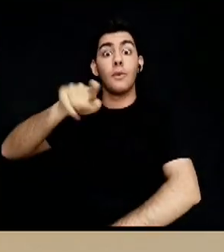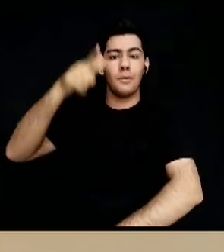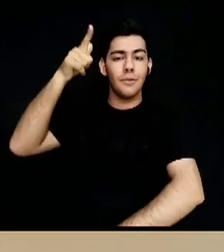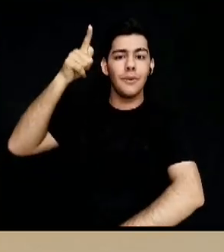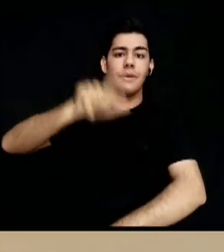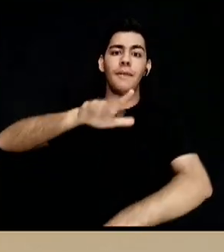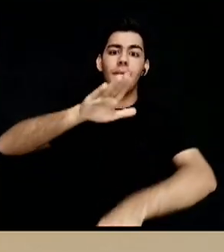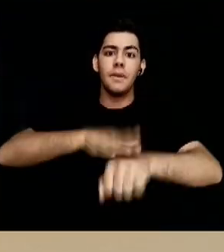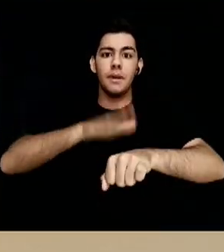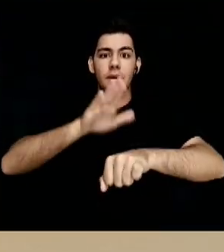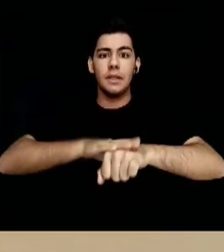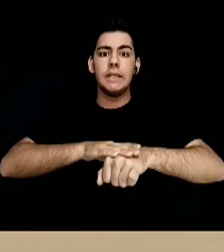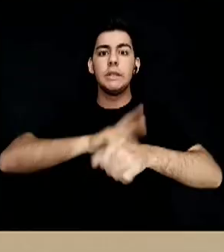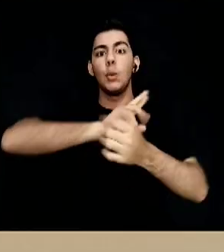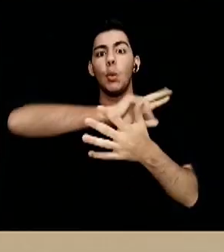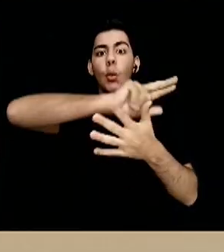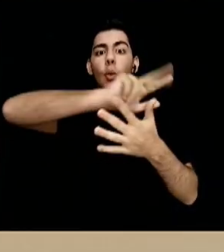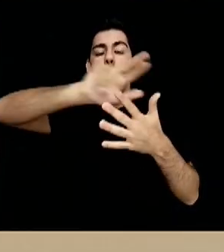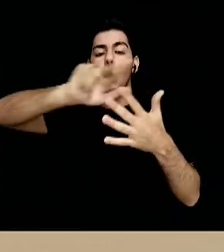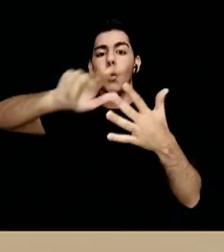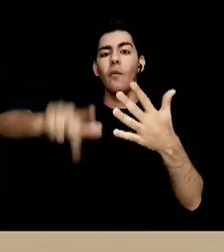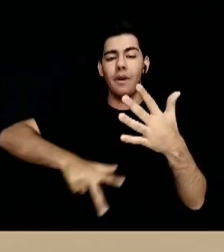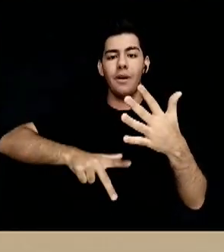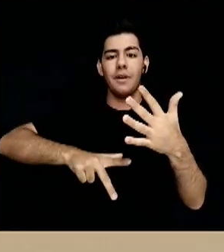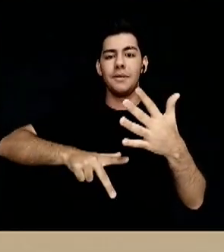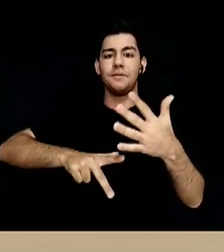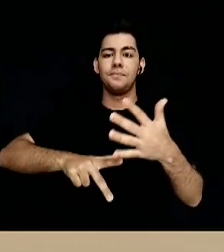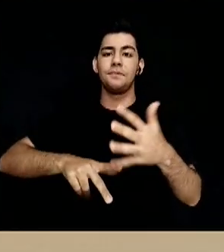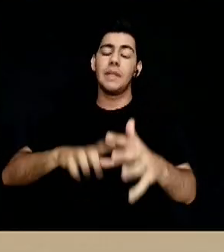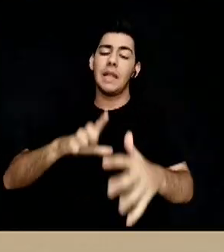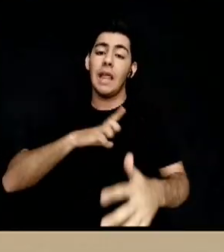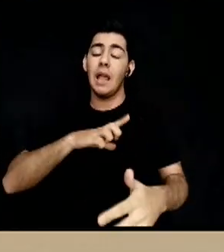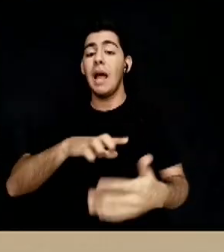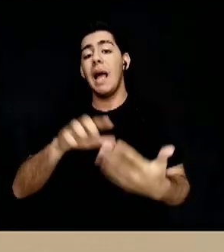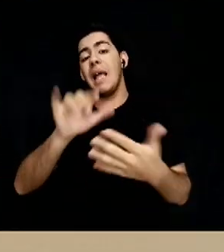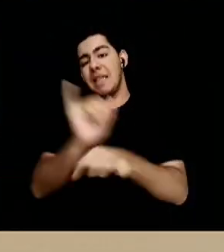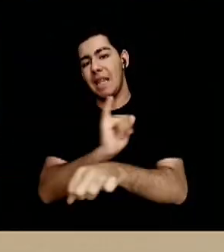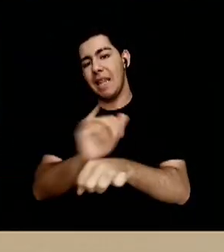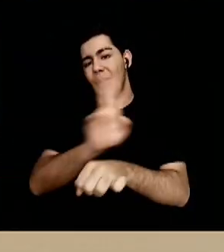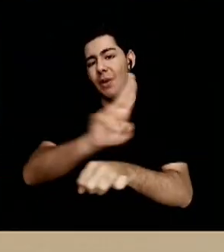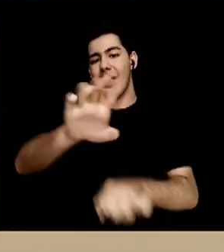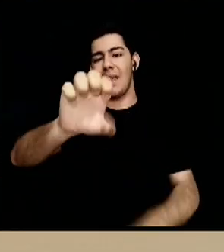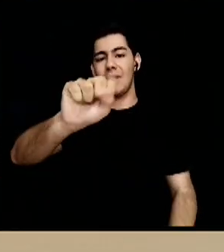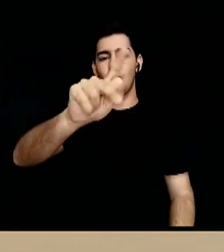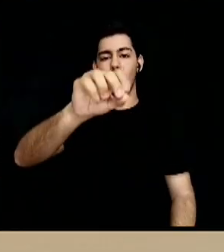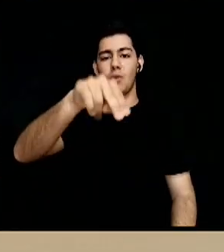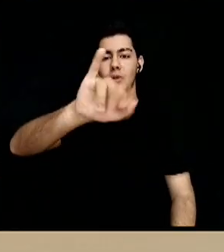vários efeitos, tá? O esponjado, a gente fala que é uma técnica